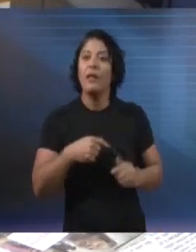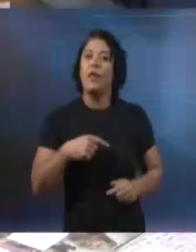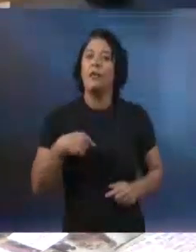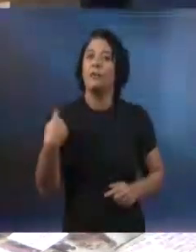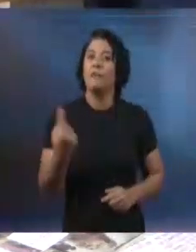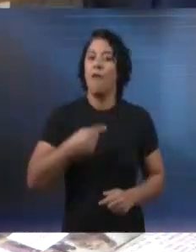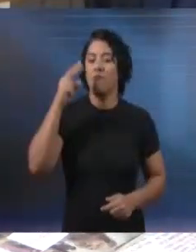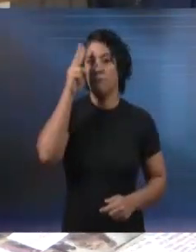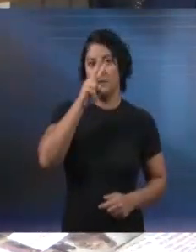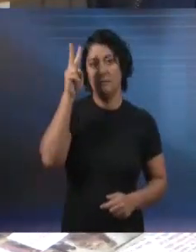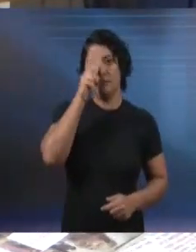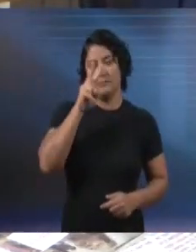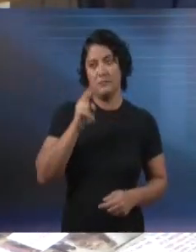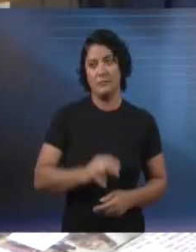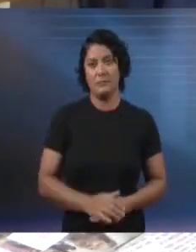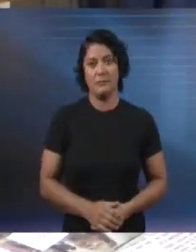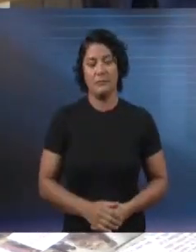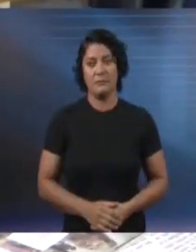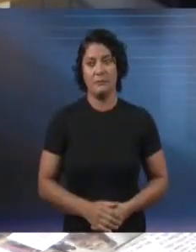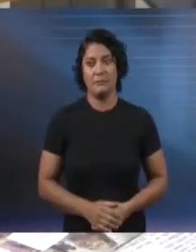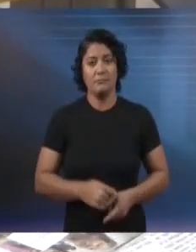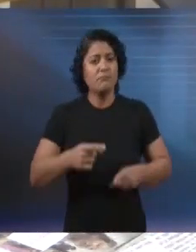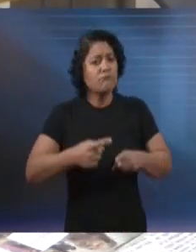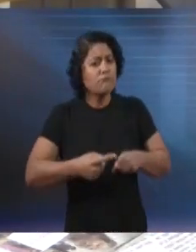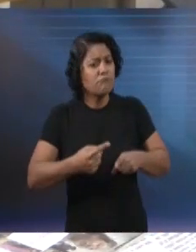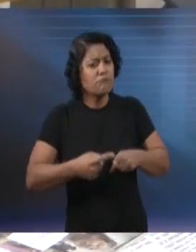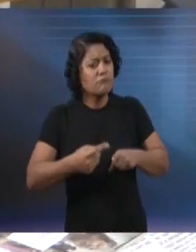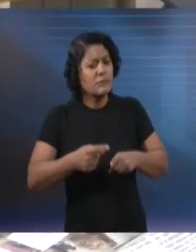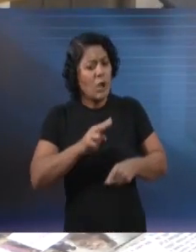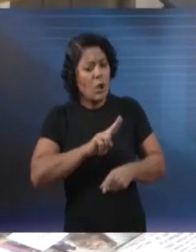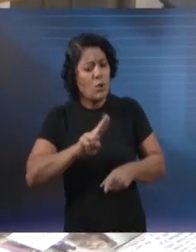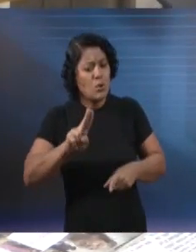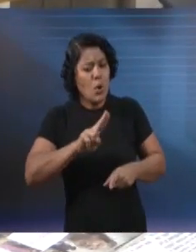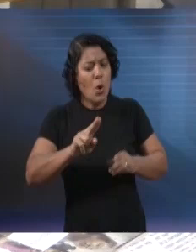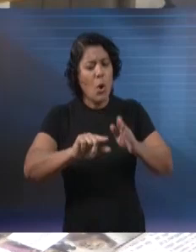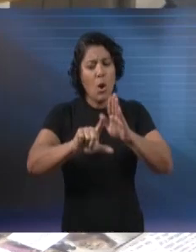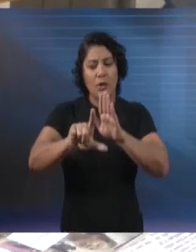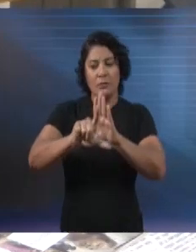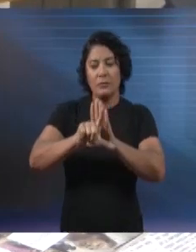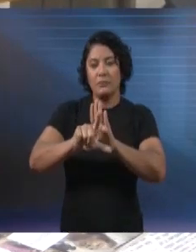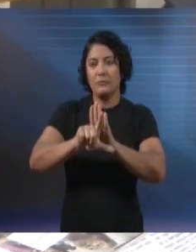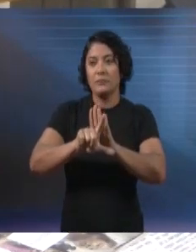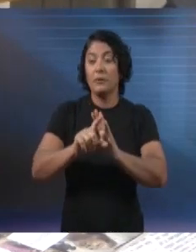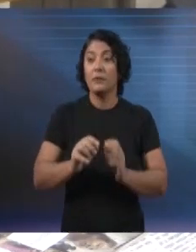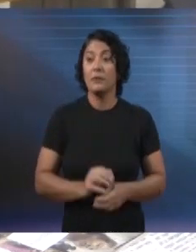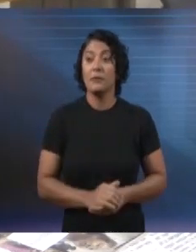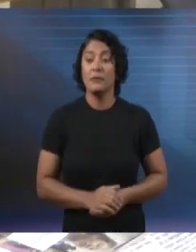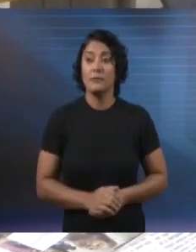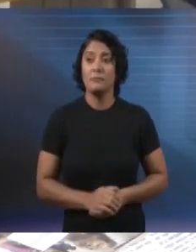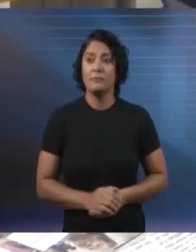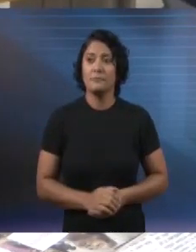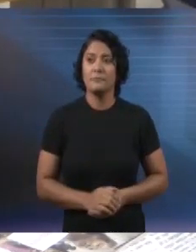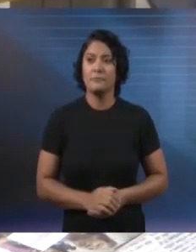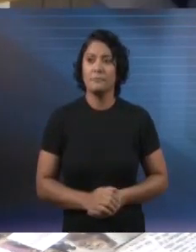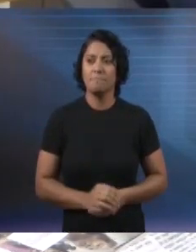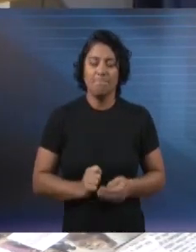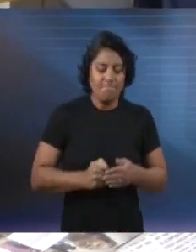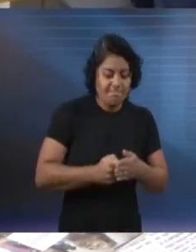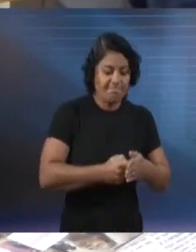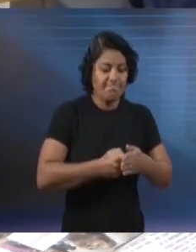história, porque, em nome da lei, em nome da